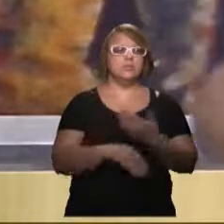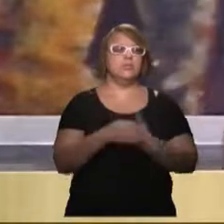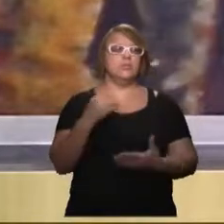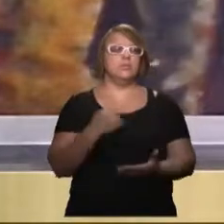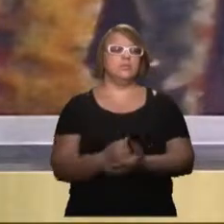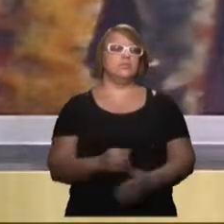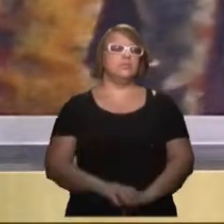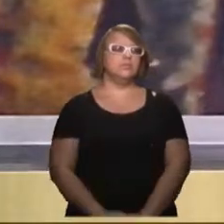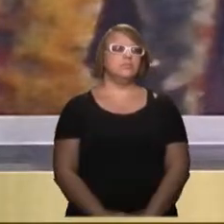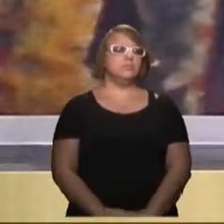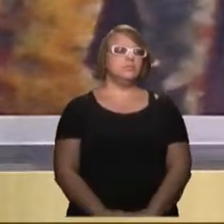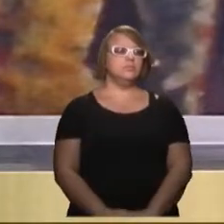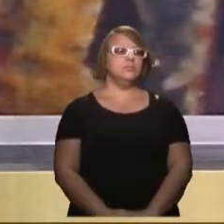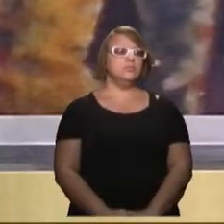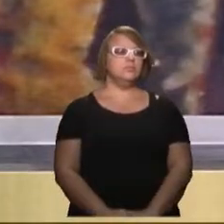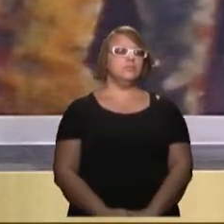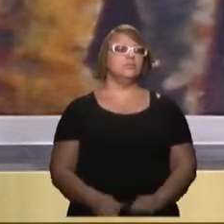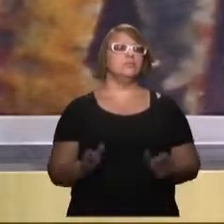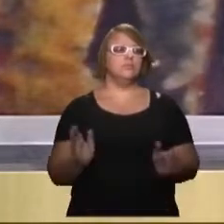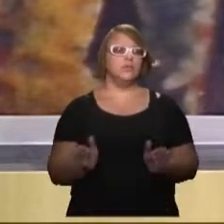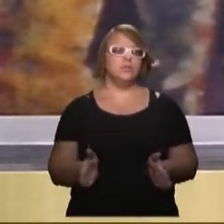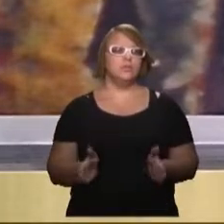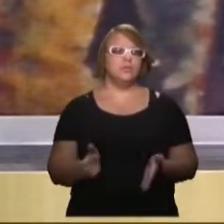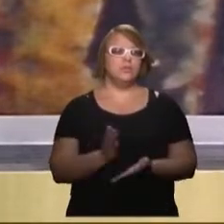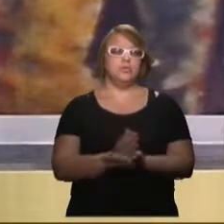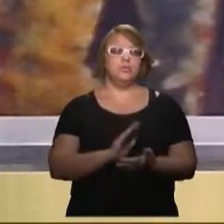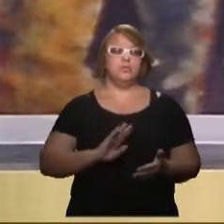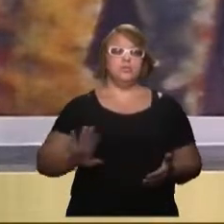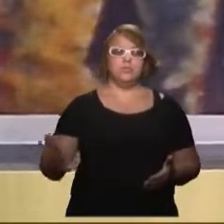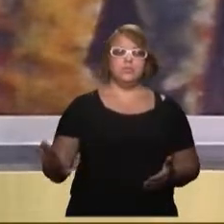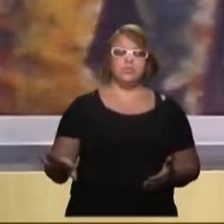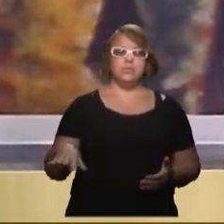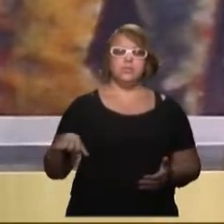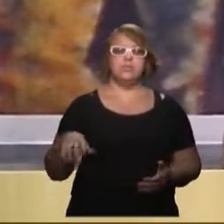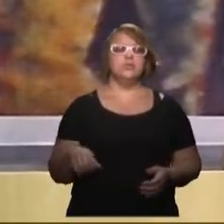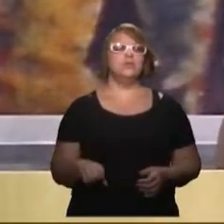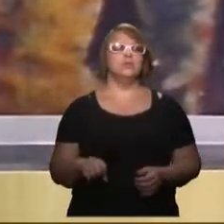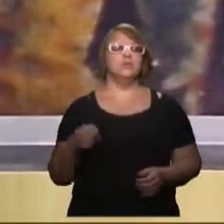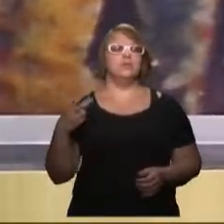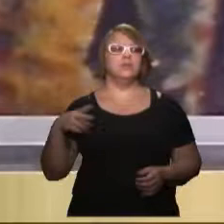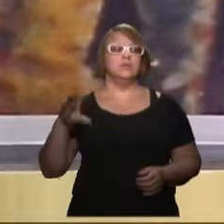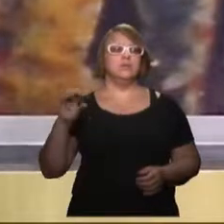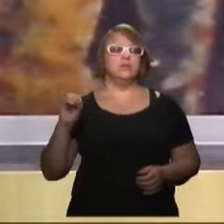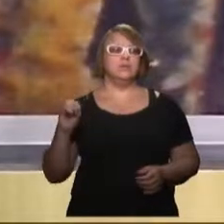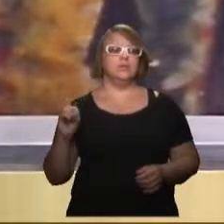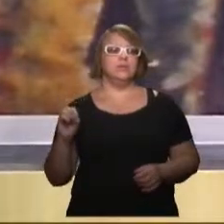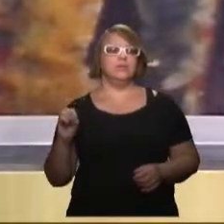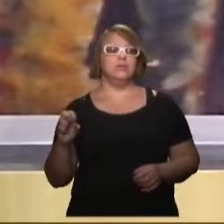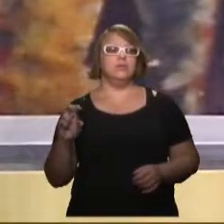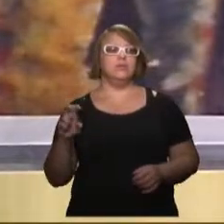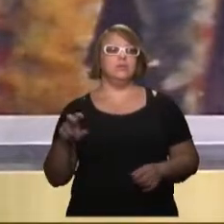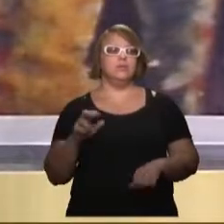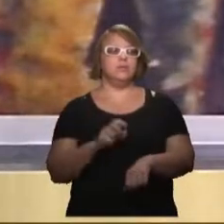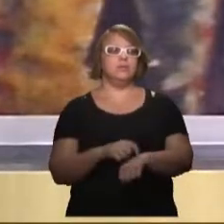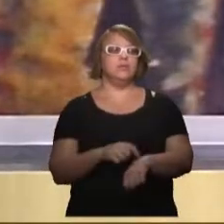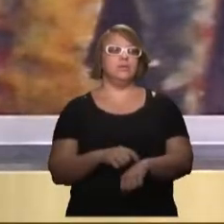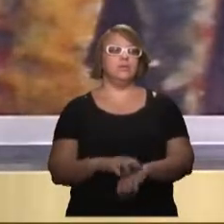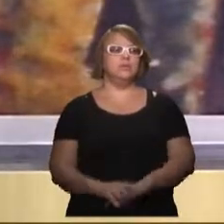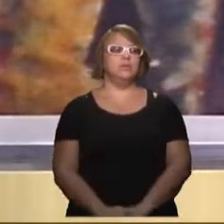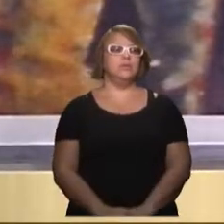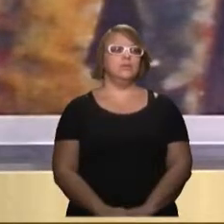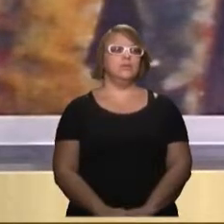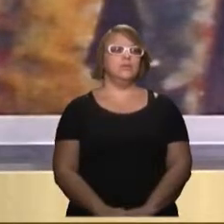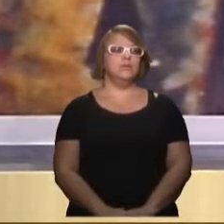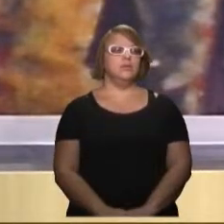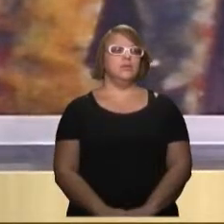estender. Então, hoje eu vou encerrar às 8h05. Vou fazer uma extraordinária hoje, para a gente votar apenas o projeto de segunda discussão,